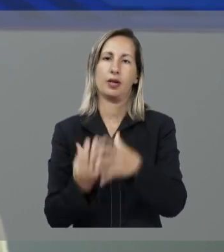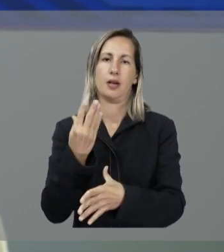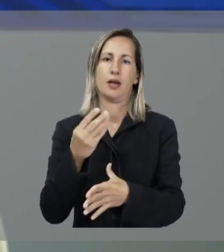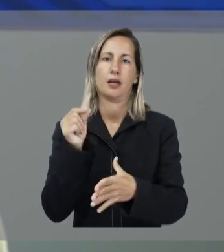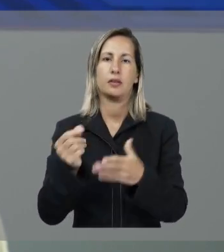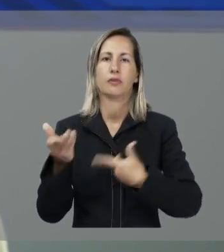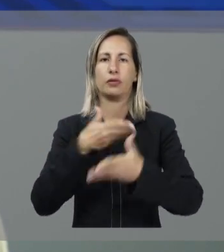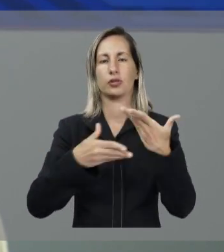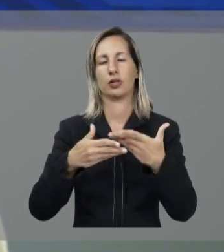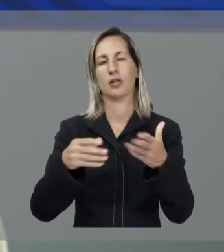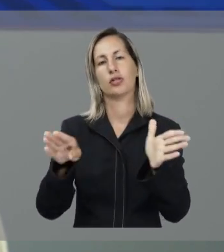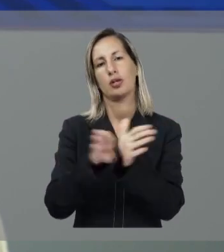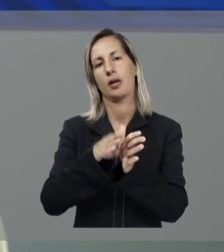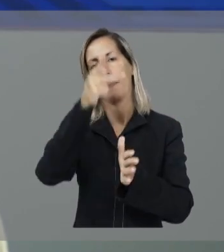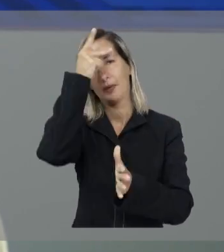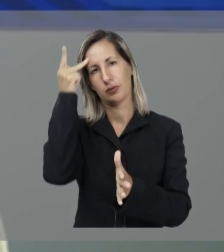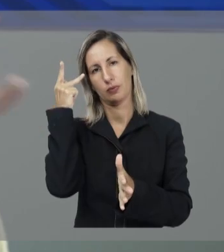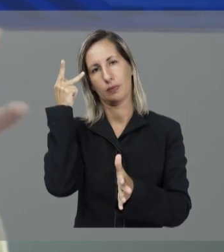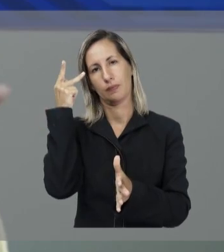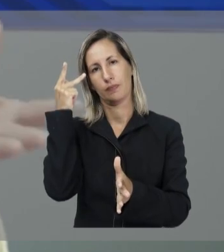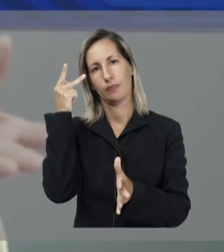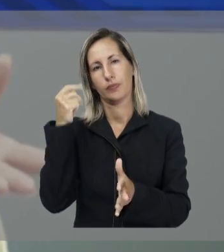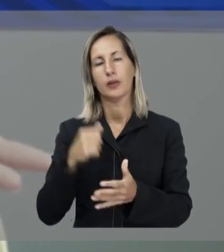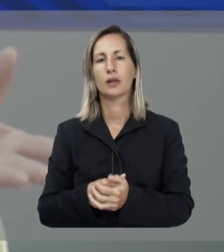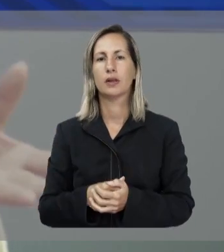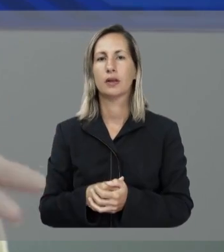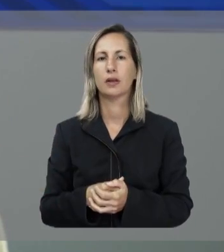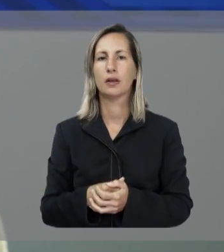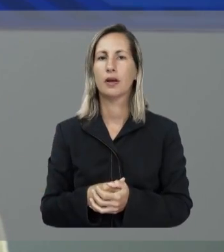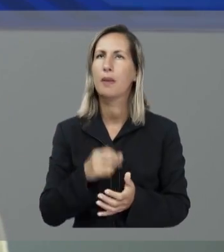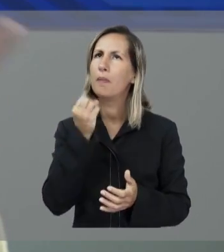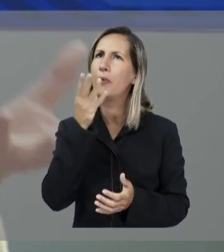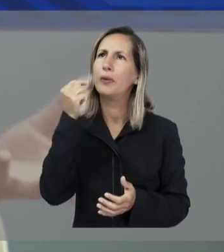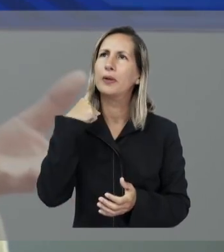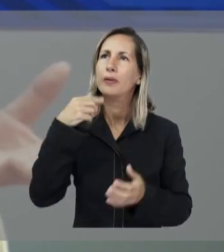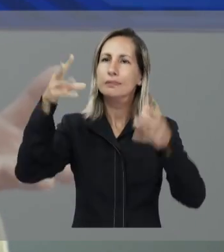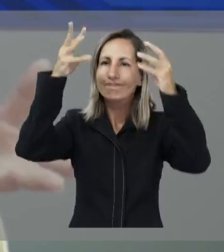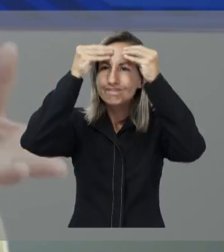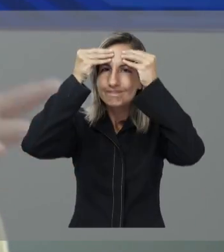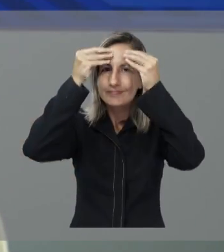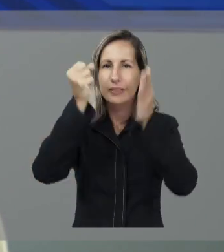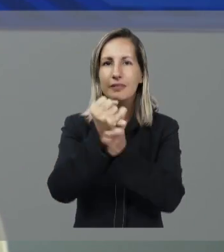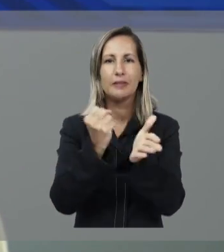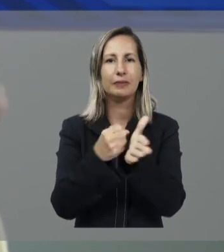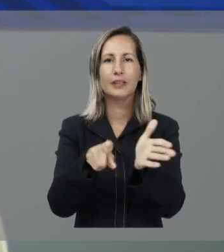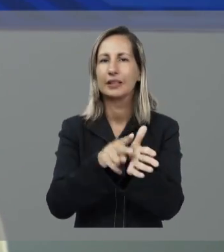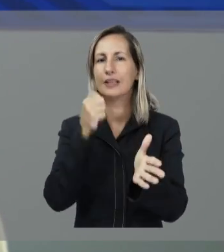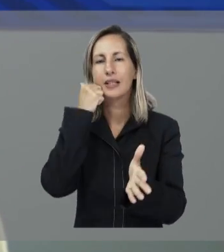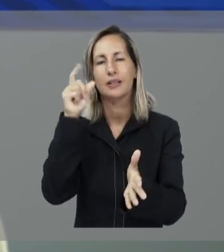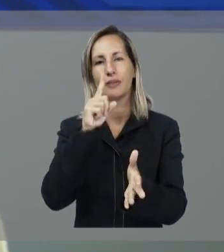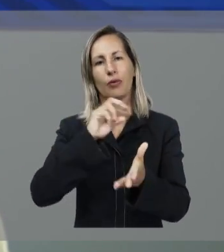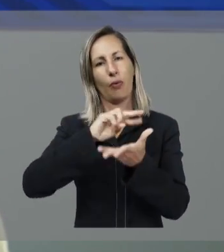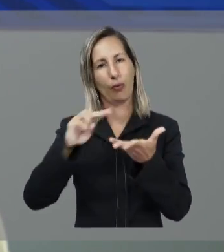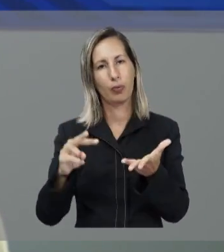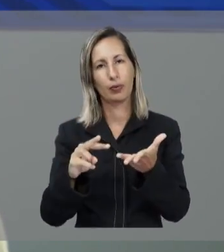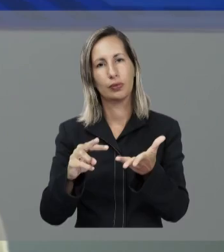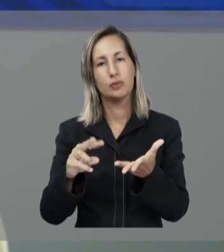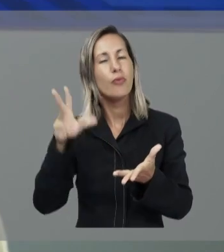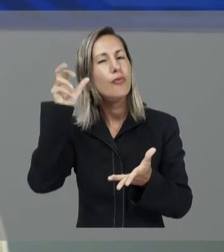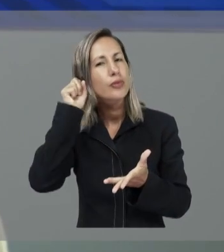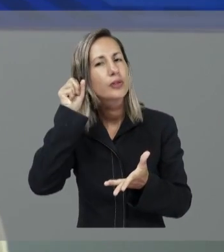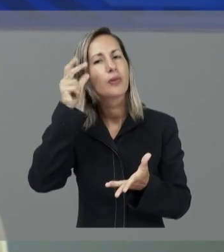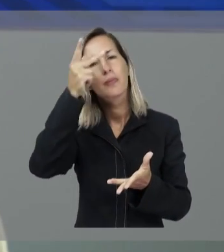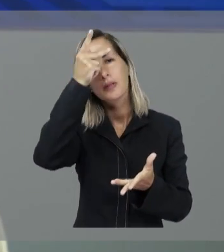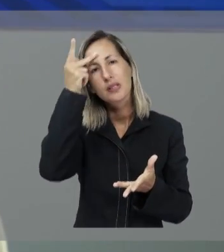elas vieram do povo. Eu não recordo. Eu acho que o que veio da minha cabeça foi título de cidadão, porque as outras coisas foi realmente ouvindo